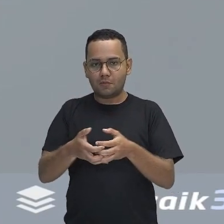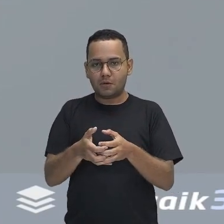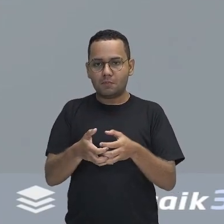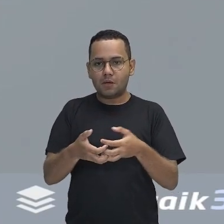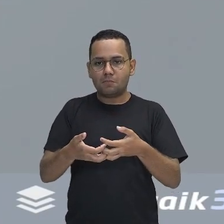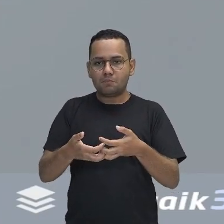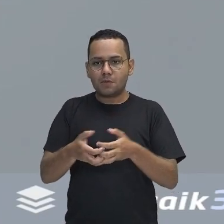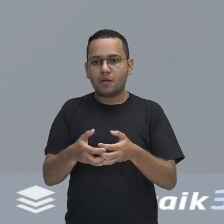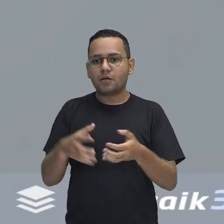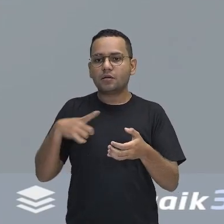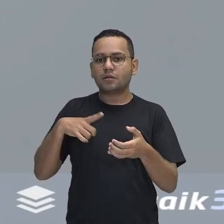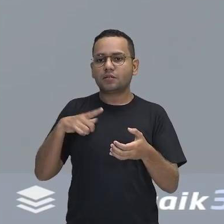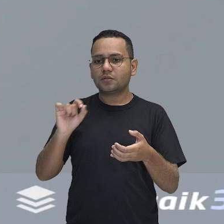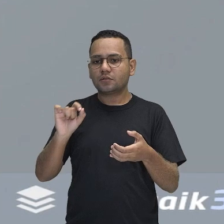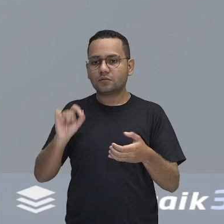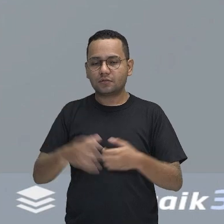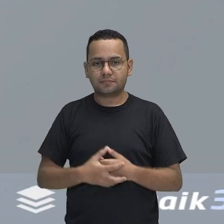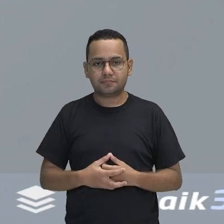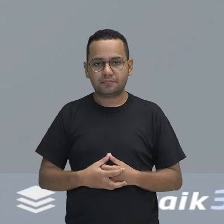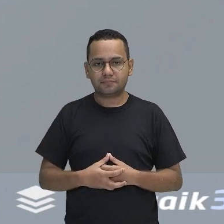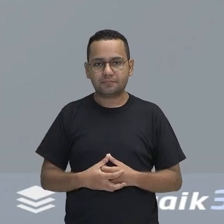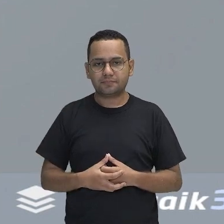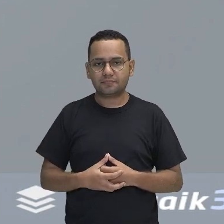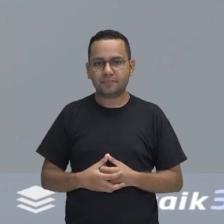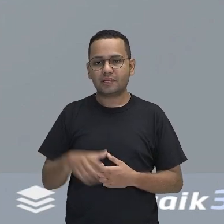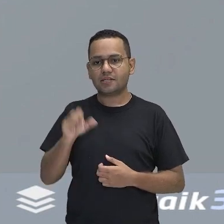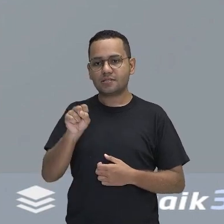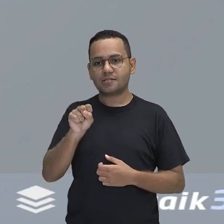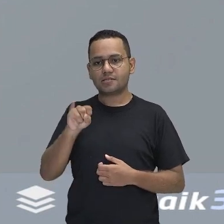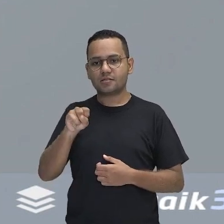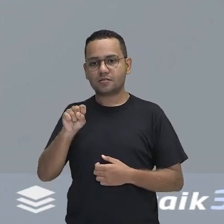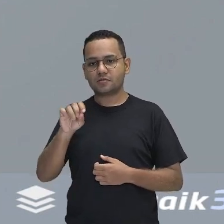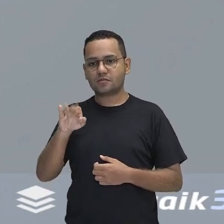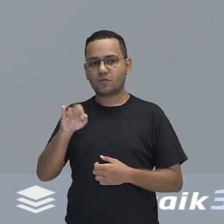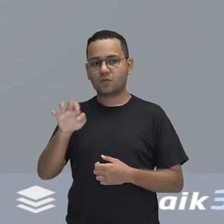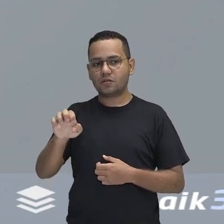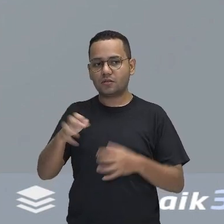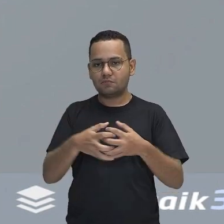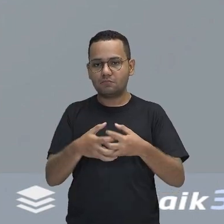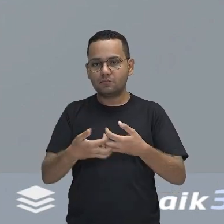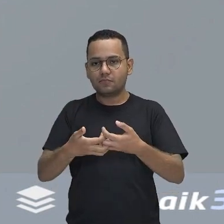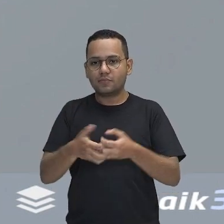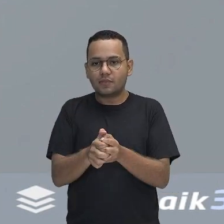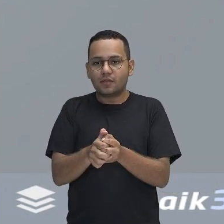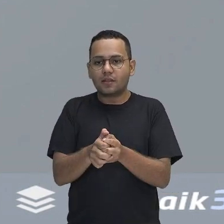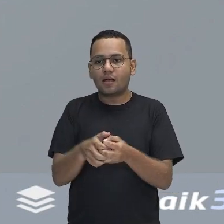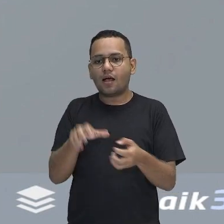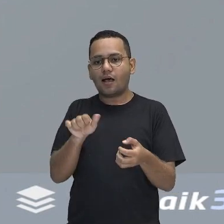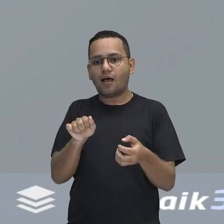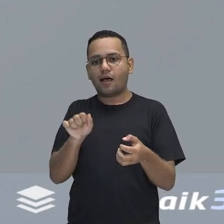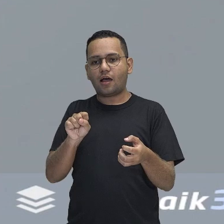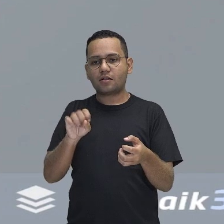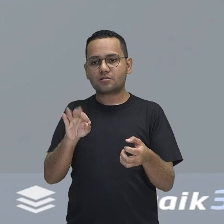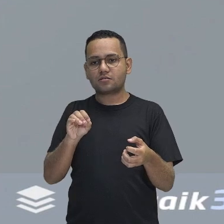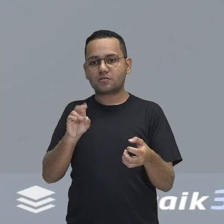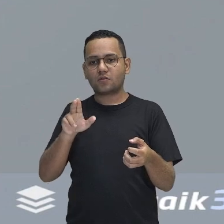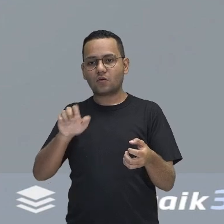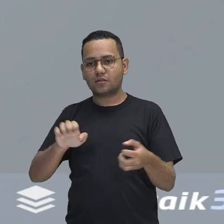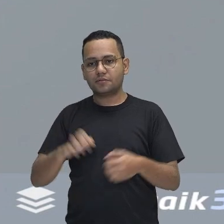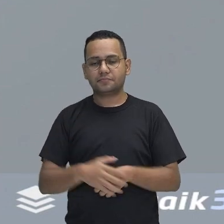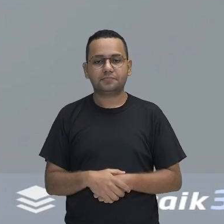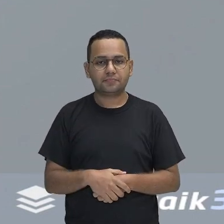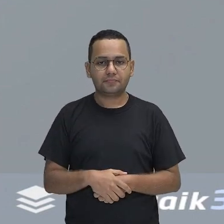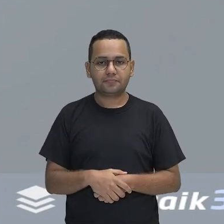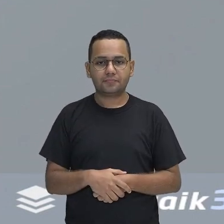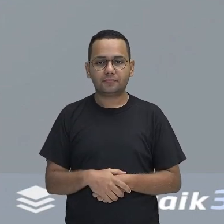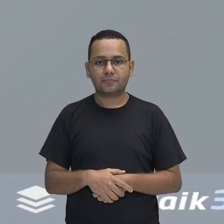graças a 2 movimentos cardíacos, chamados sístole e diástole. E vocês observem que há um